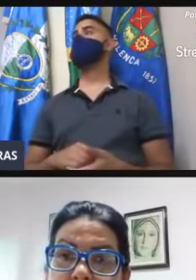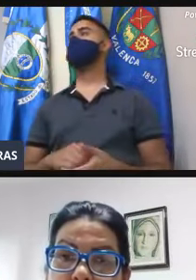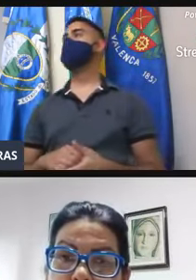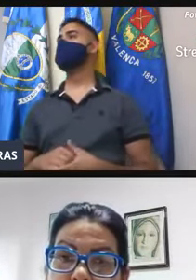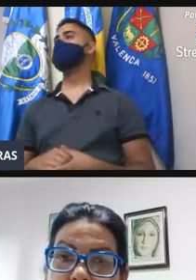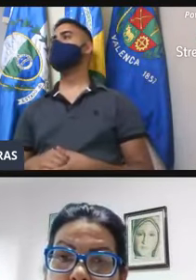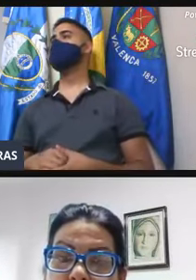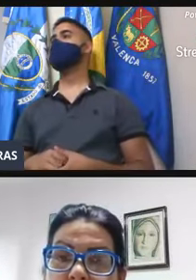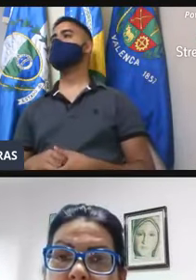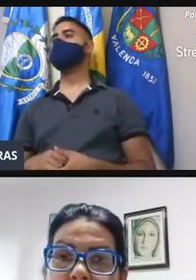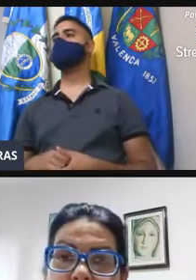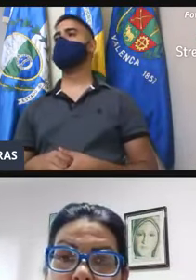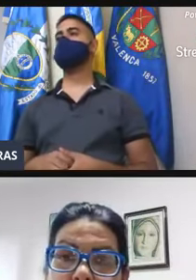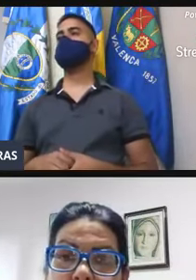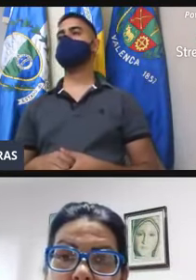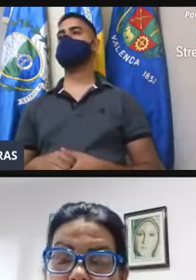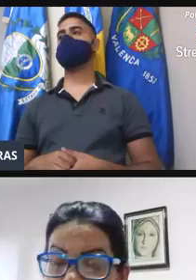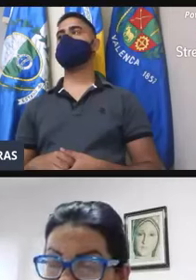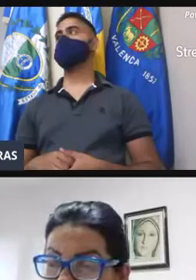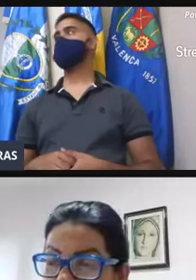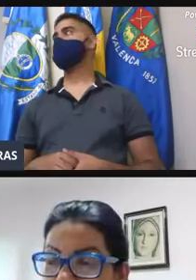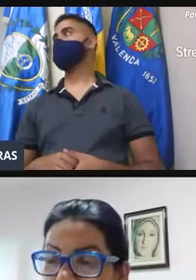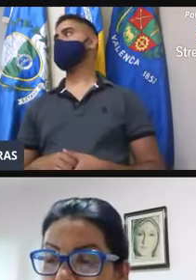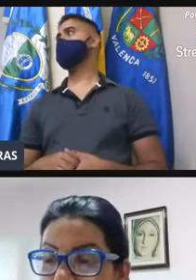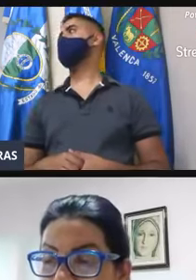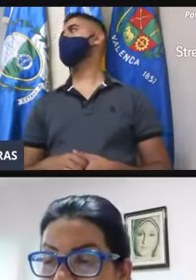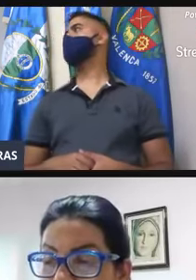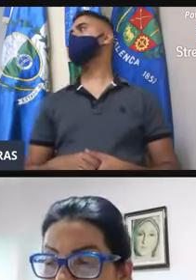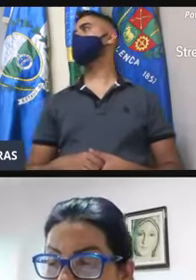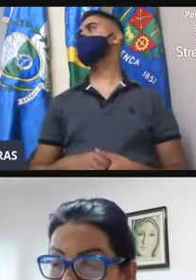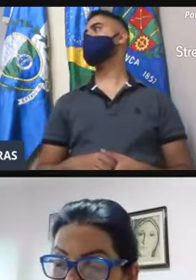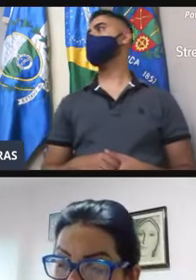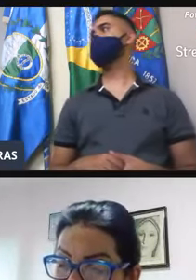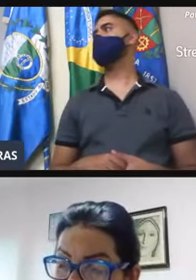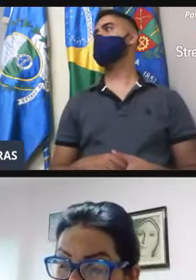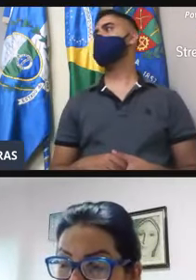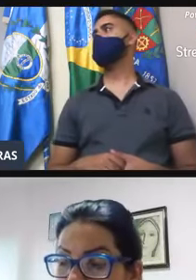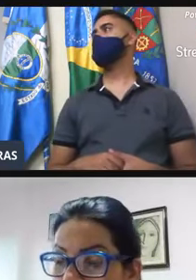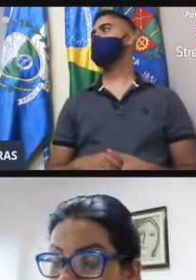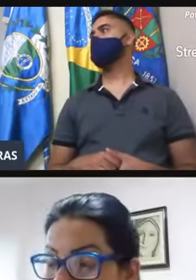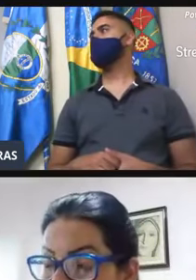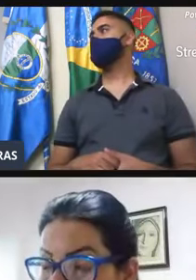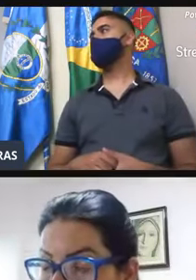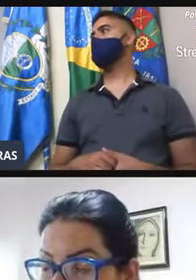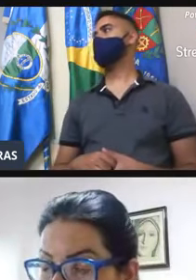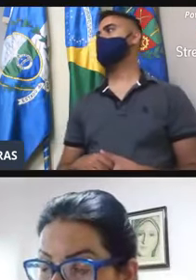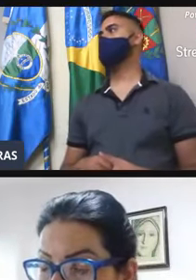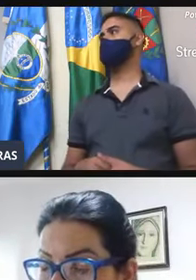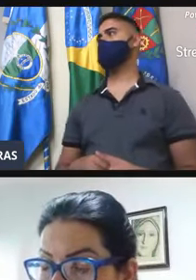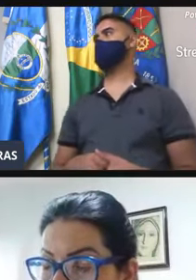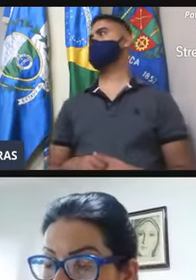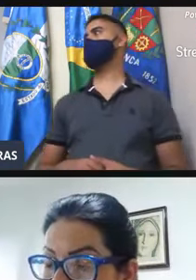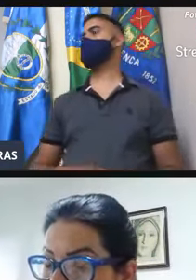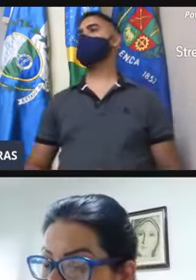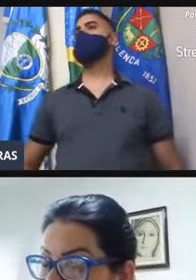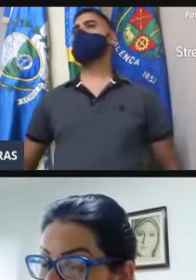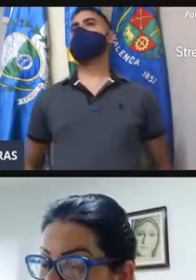de julho, vereadora Fabiane Vasconcelos. O requerimento encontra-se em discussão, não tendo quem queira discutir, aprovado.